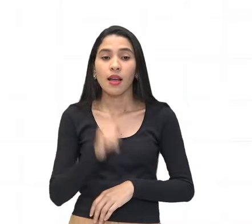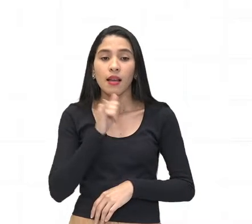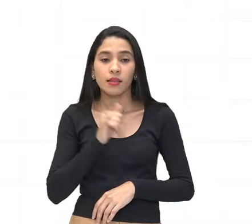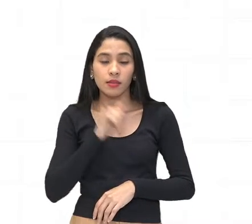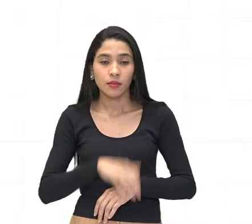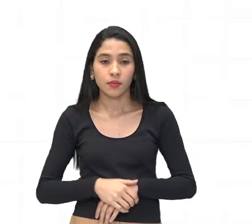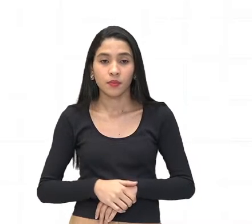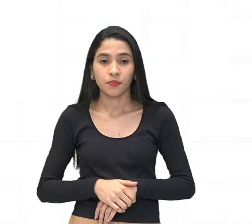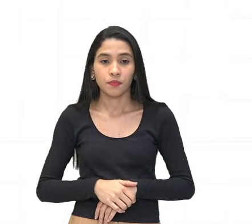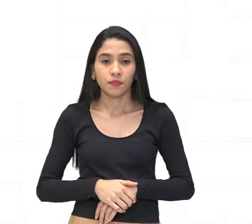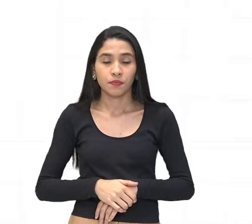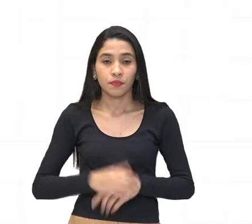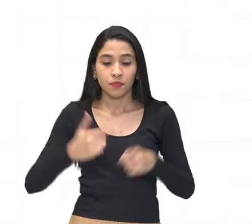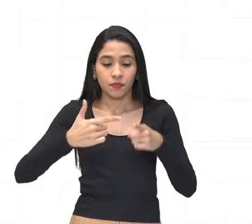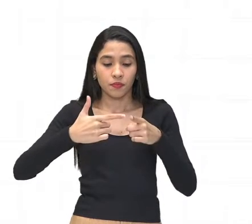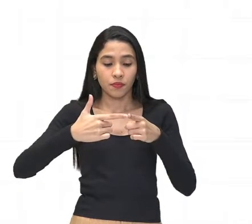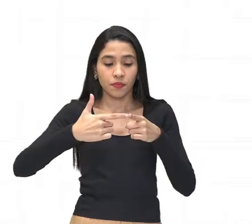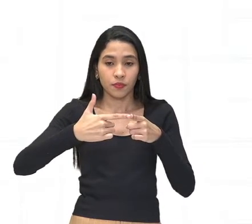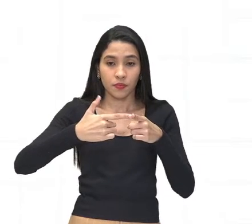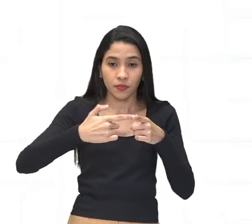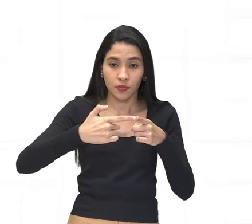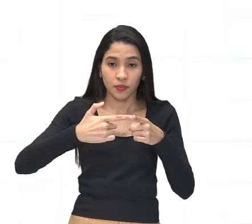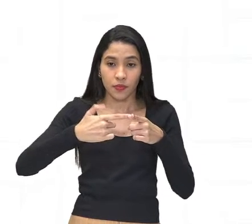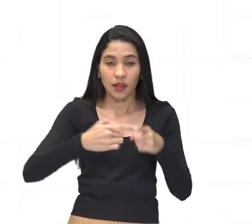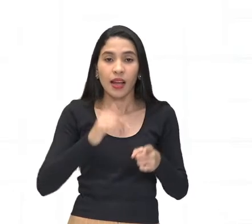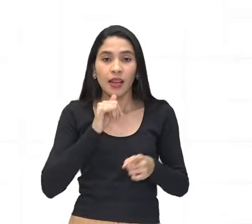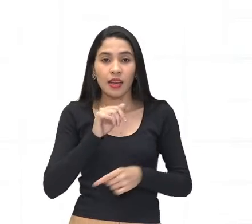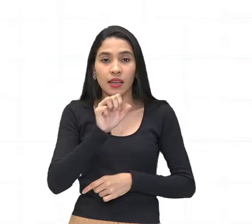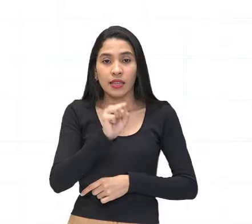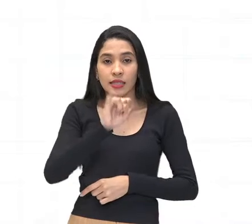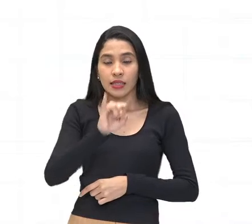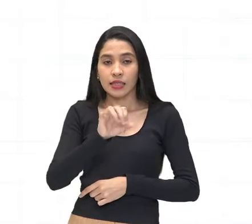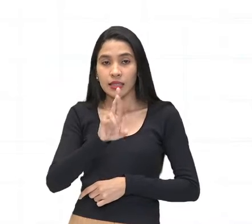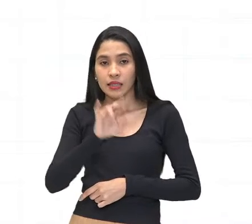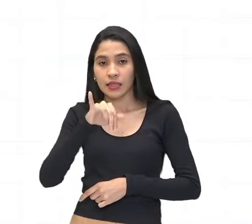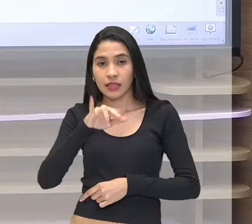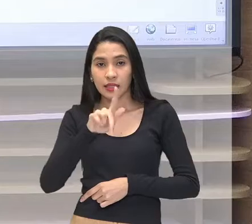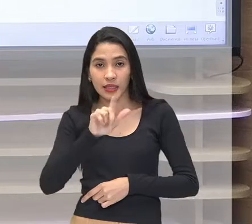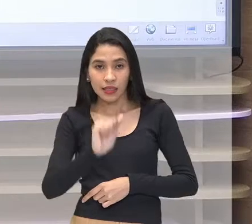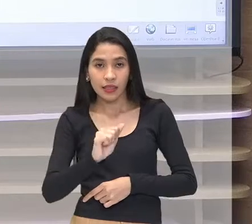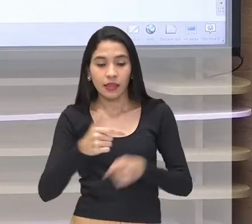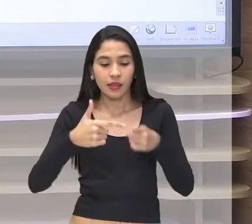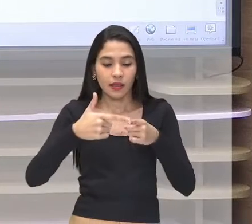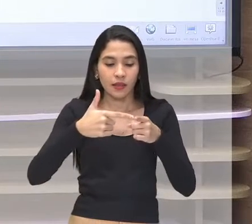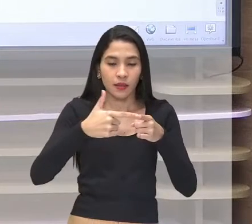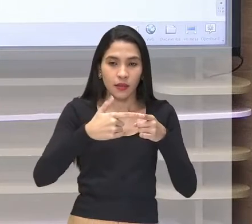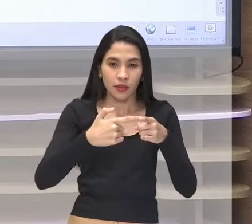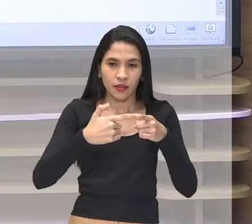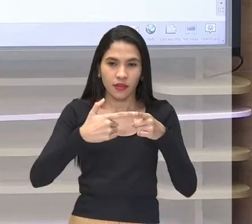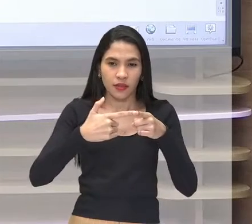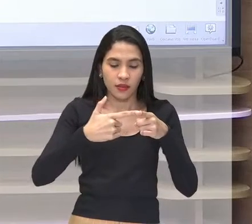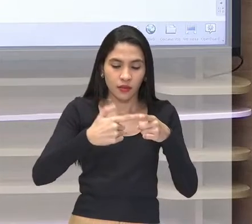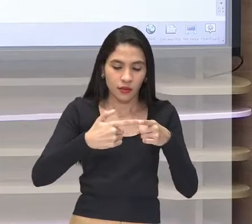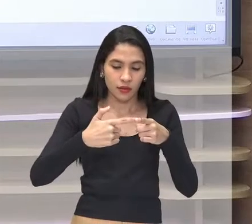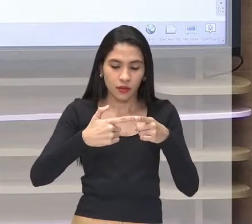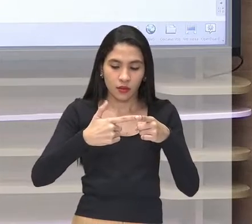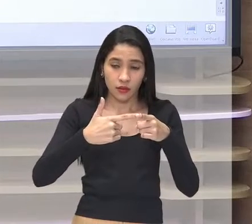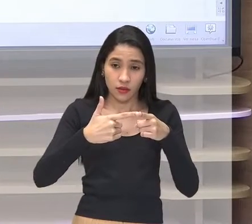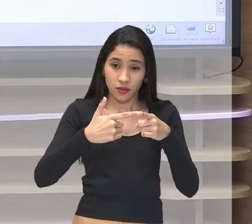aí da seringa, que eu acabei de falar para vocês, quando a gente está apertando, a gente